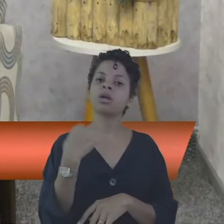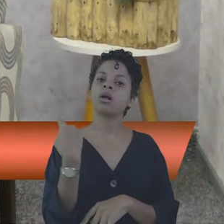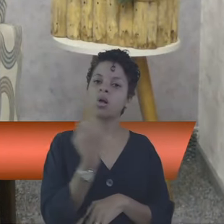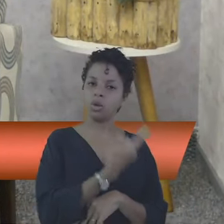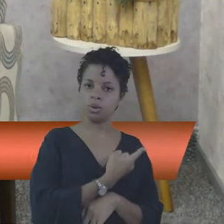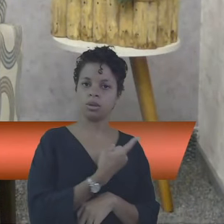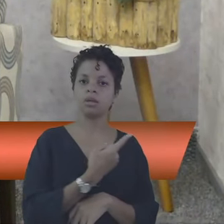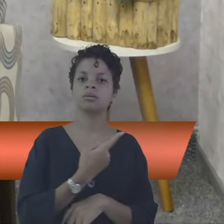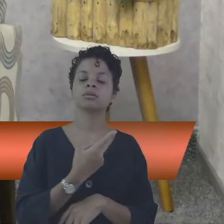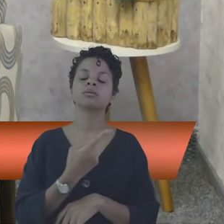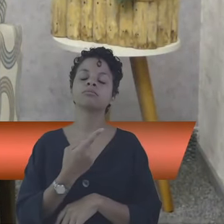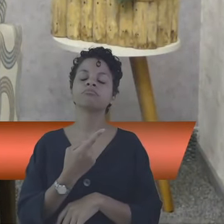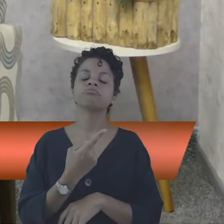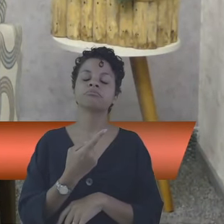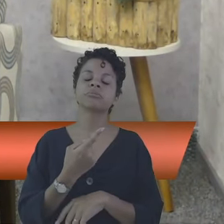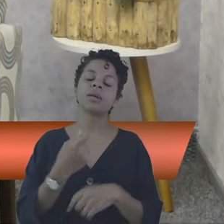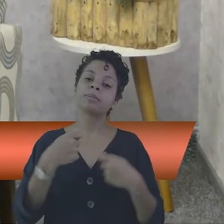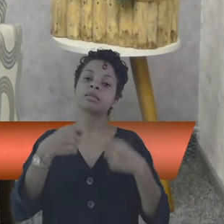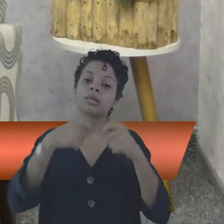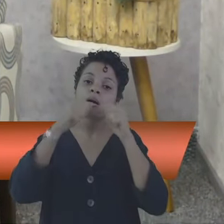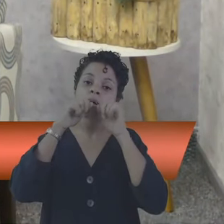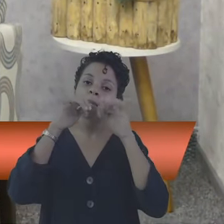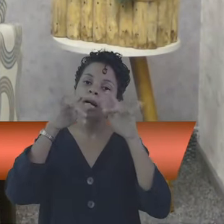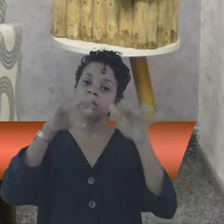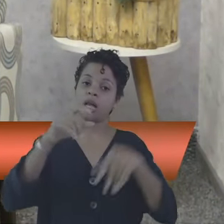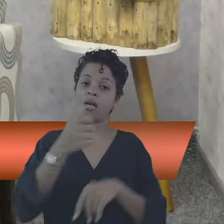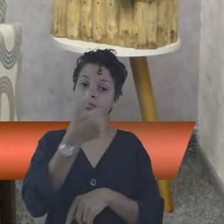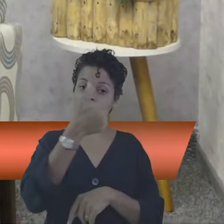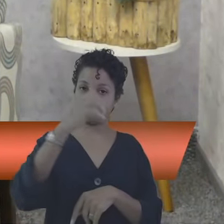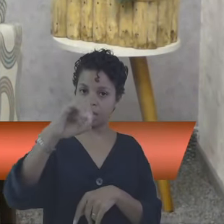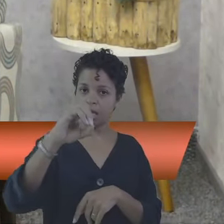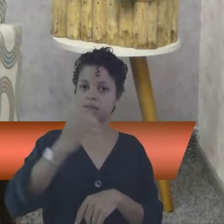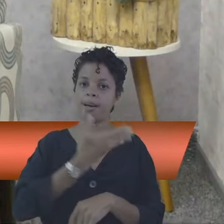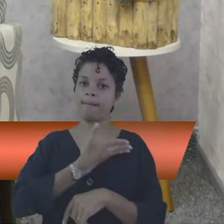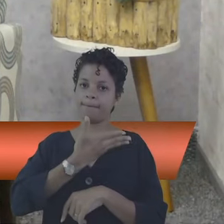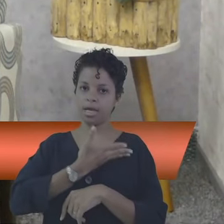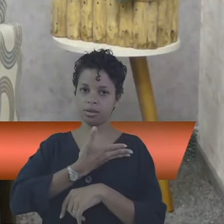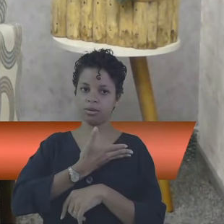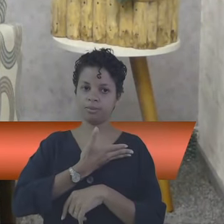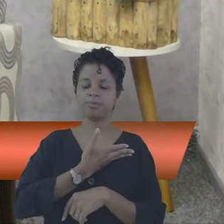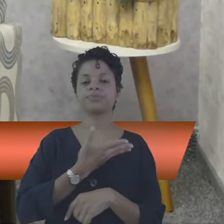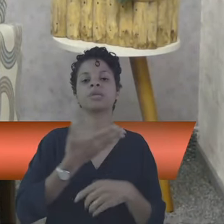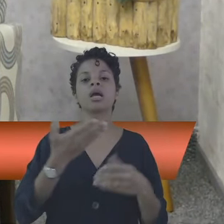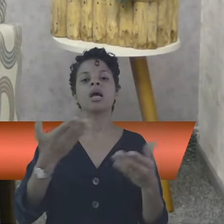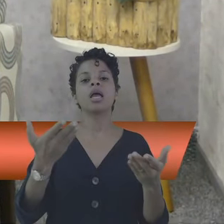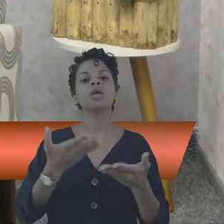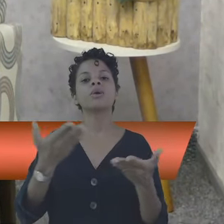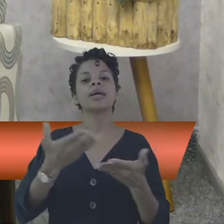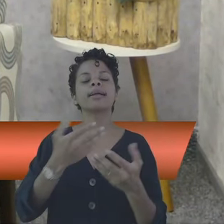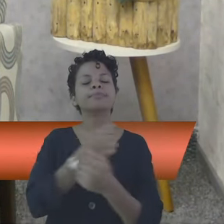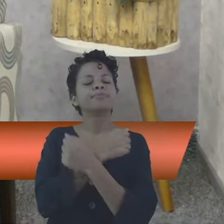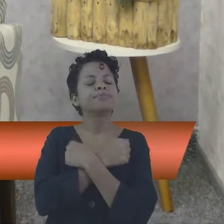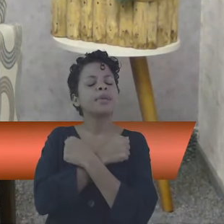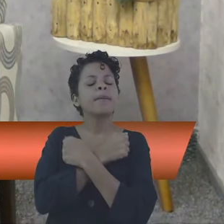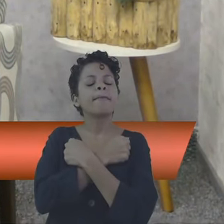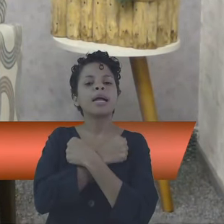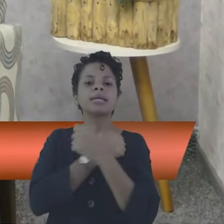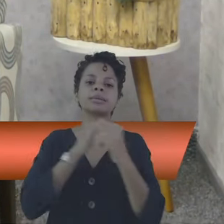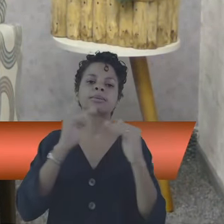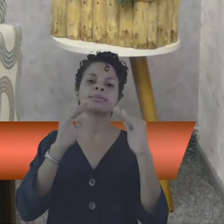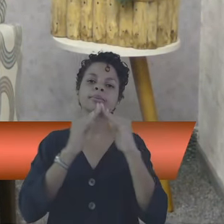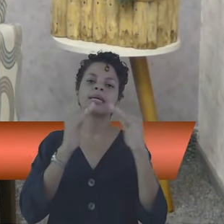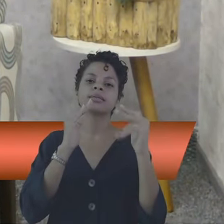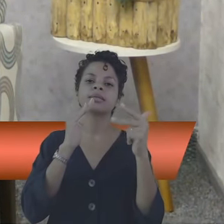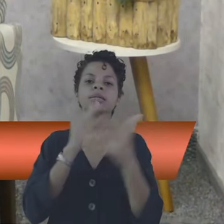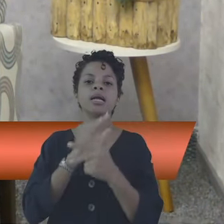com quem você quer compartilhar? Enquanto isso, deixa eu mandar uma mensagem de abraço aqui para as igrejas que estão nos assistindo no Rio Grande do Sul,